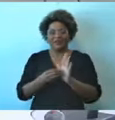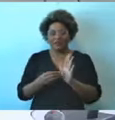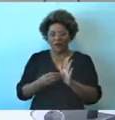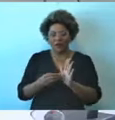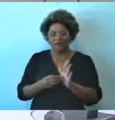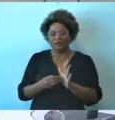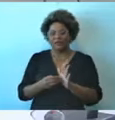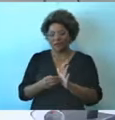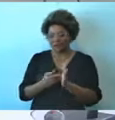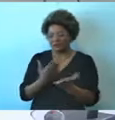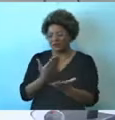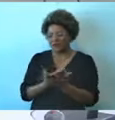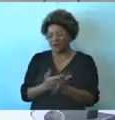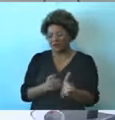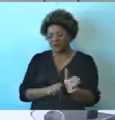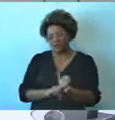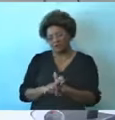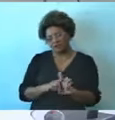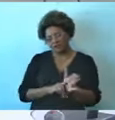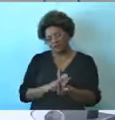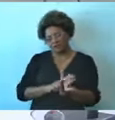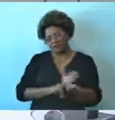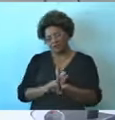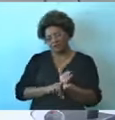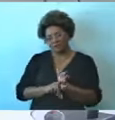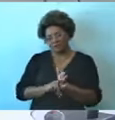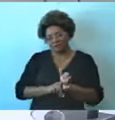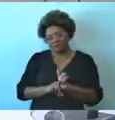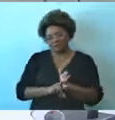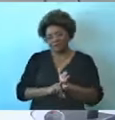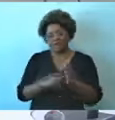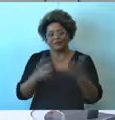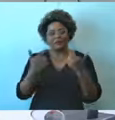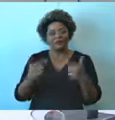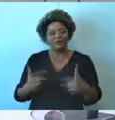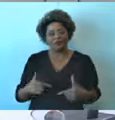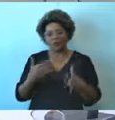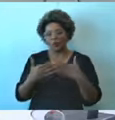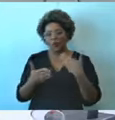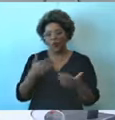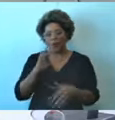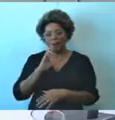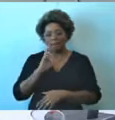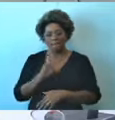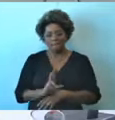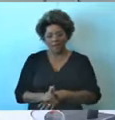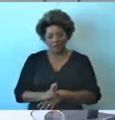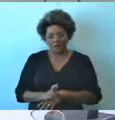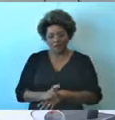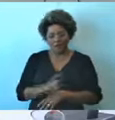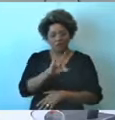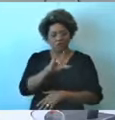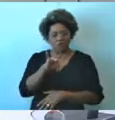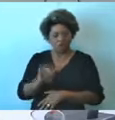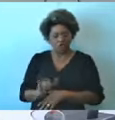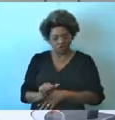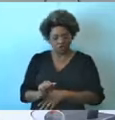né, não ter qualquer resposta de data mesmo, de quando que